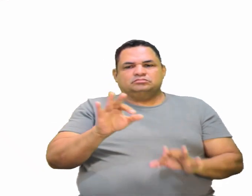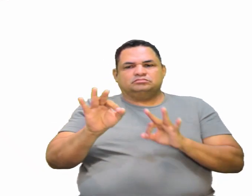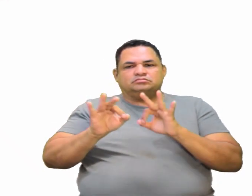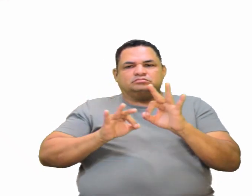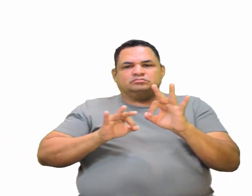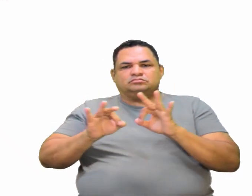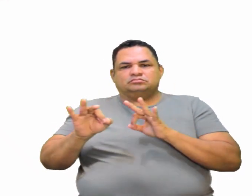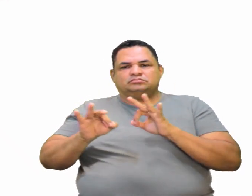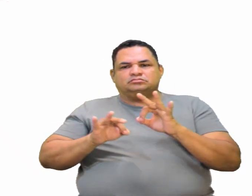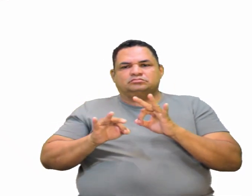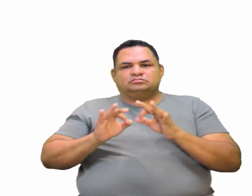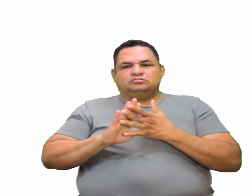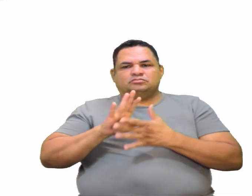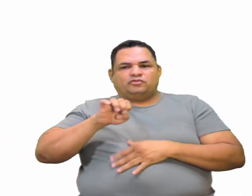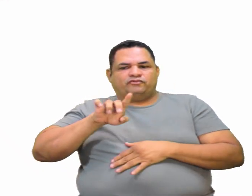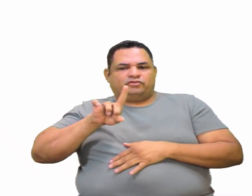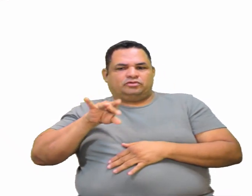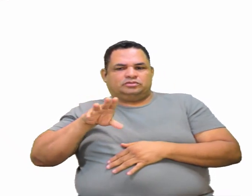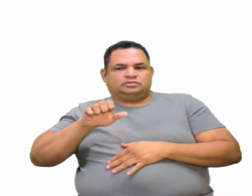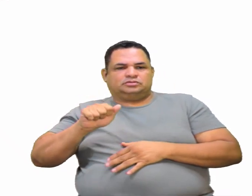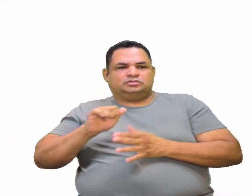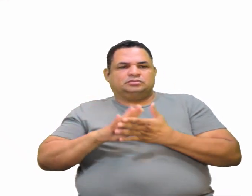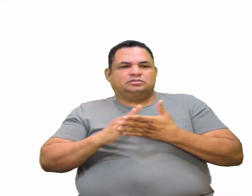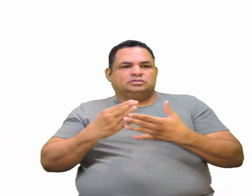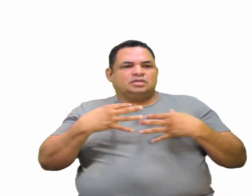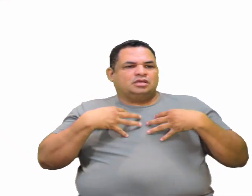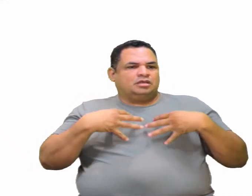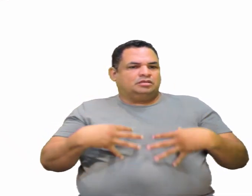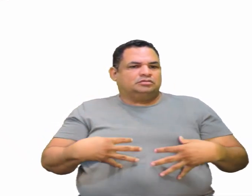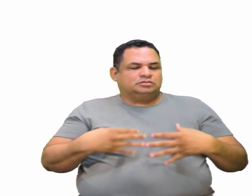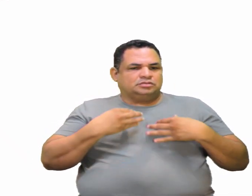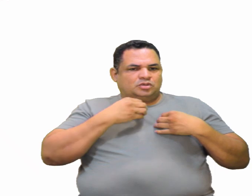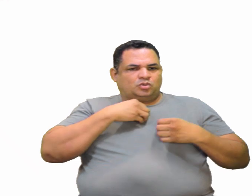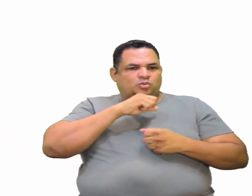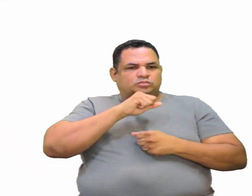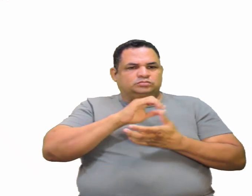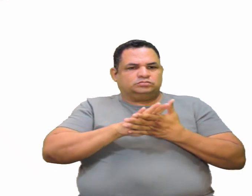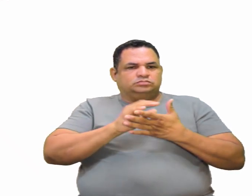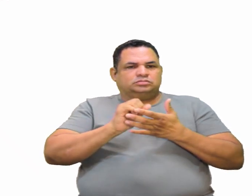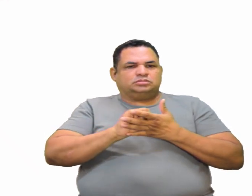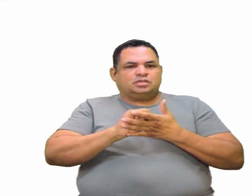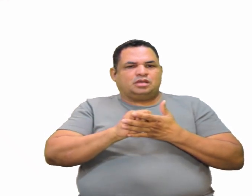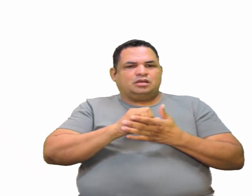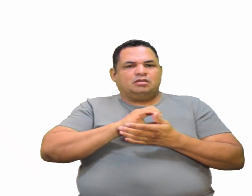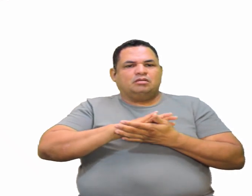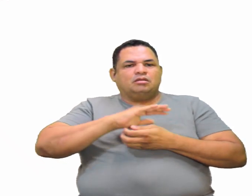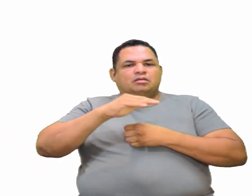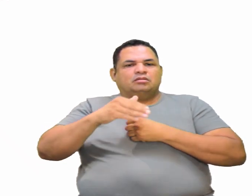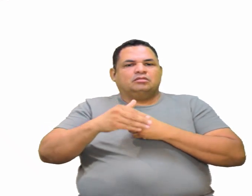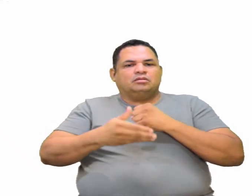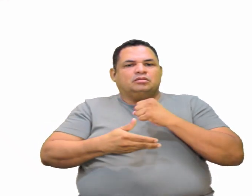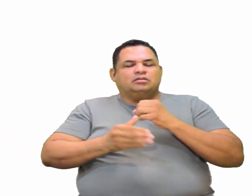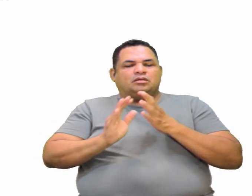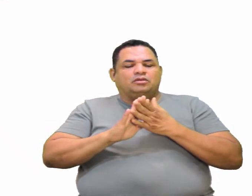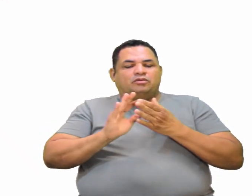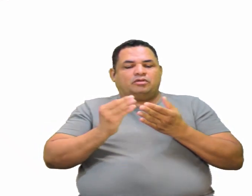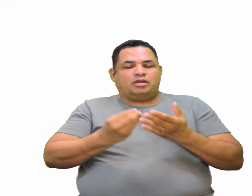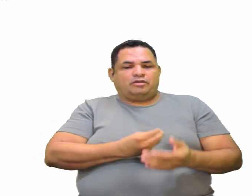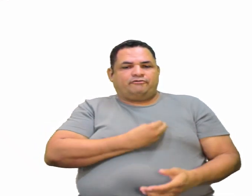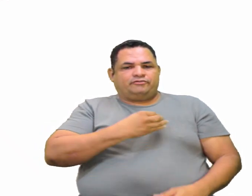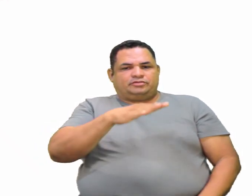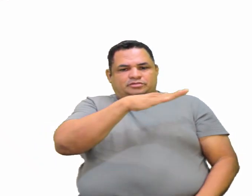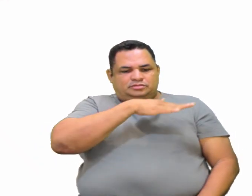ambiente, ajustando-se morfologicamente e fisiologicamente ao ecossistema em que vivem. Que evento,